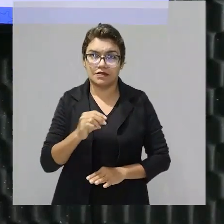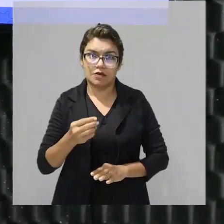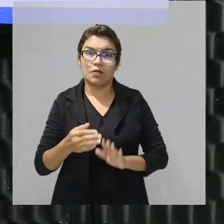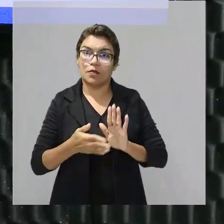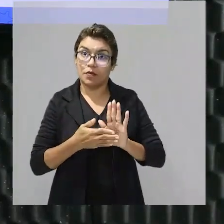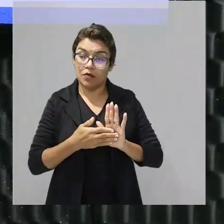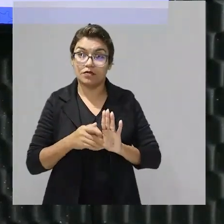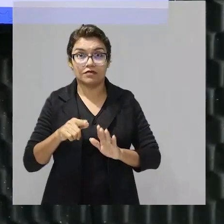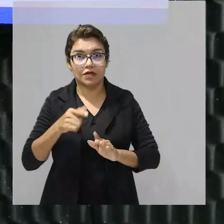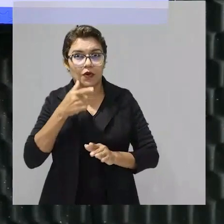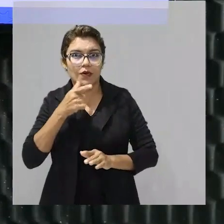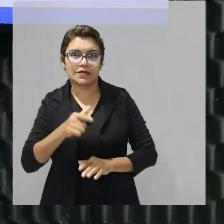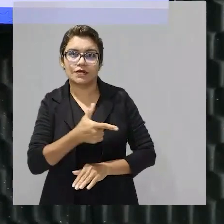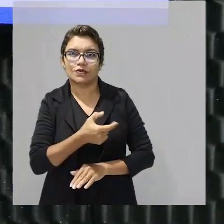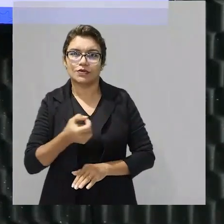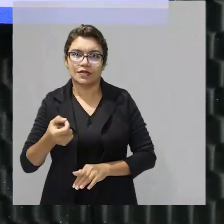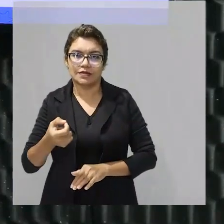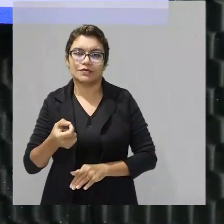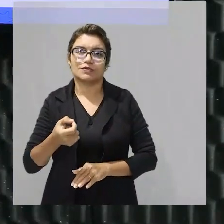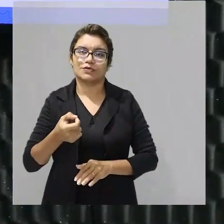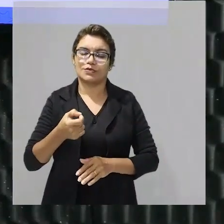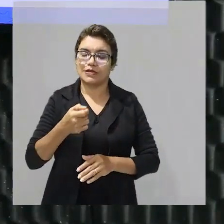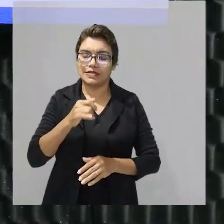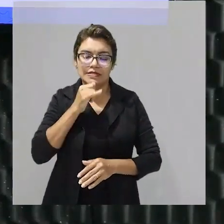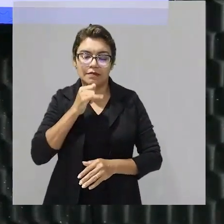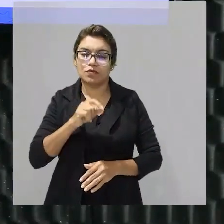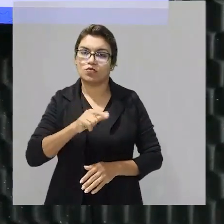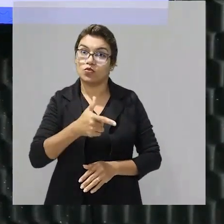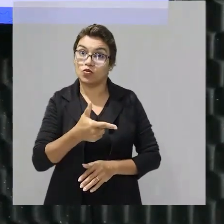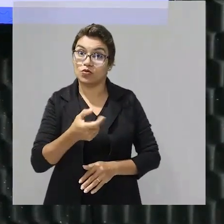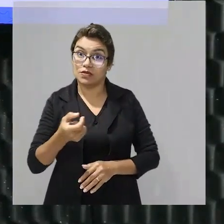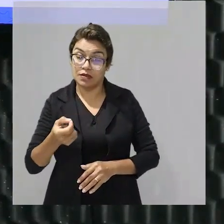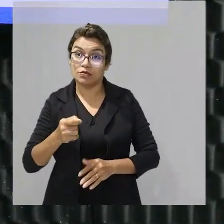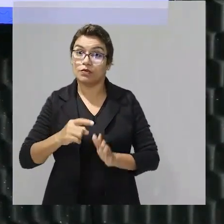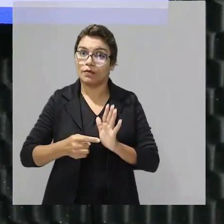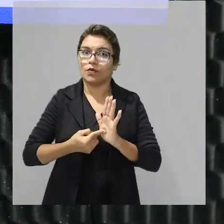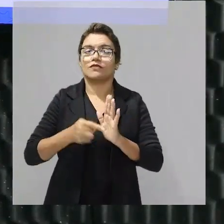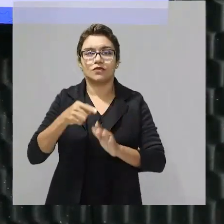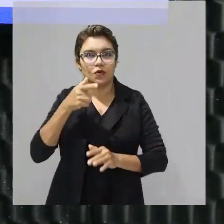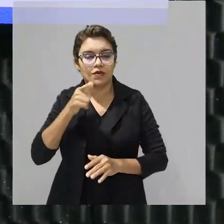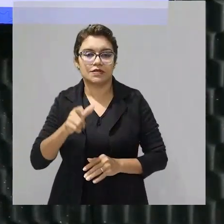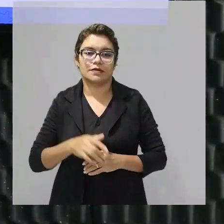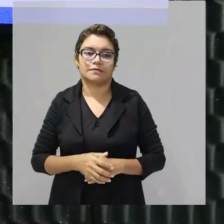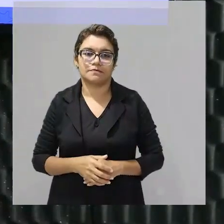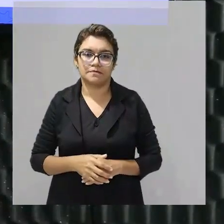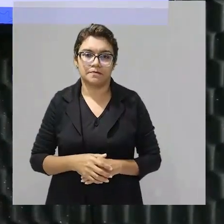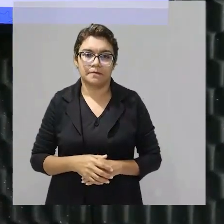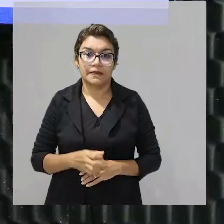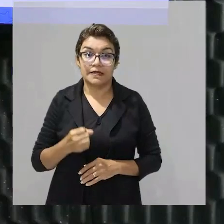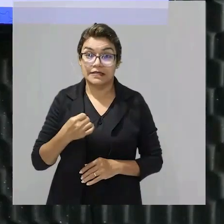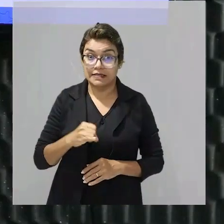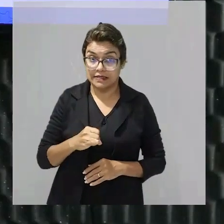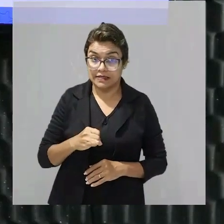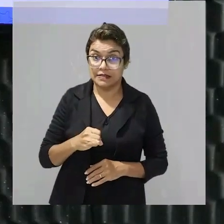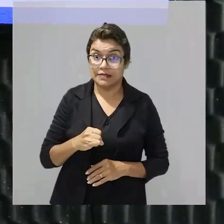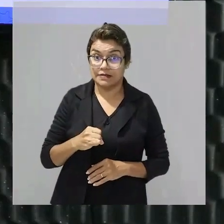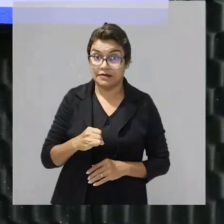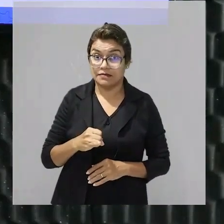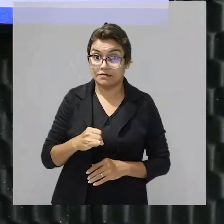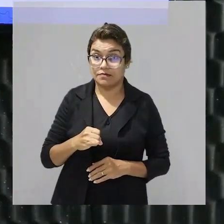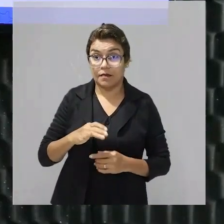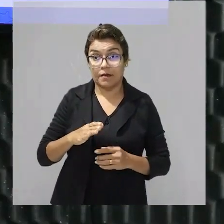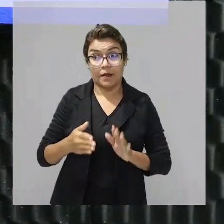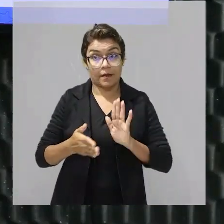intervenção na conclusão da redação do Enem equivale a 200 pontos. Então, se você finalizou a sua